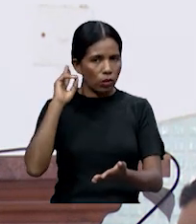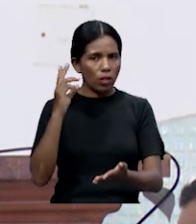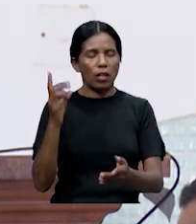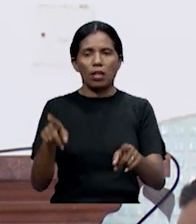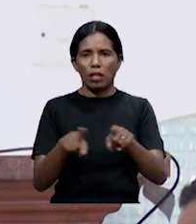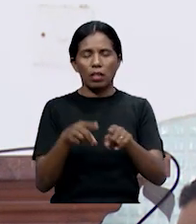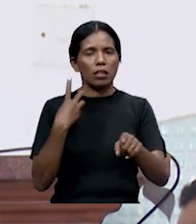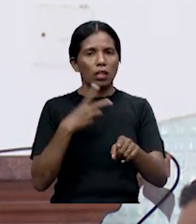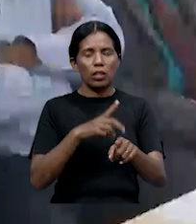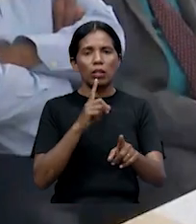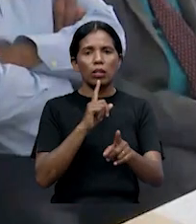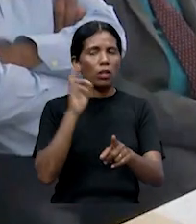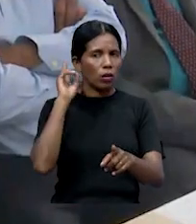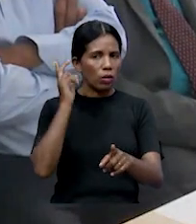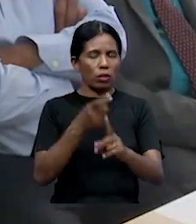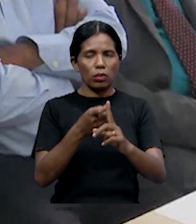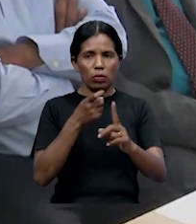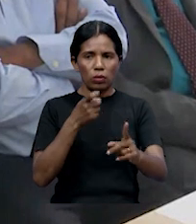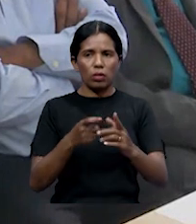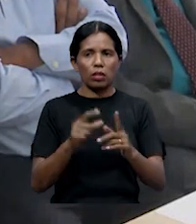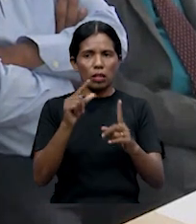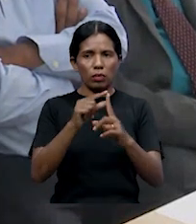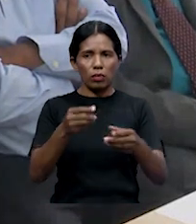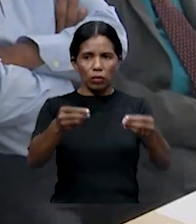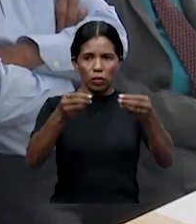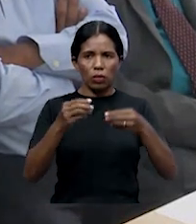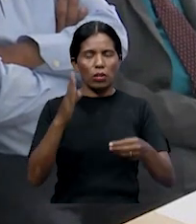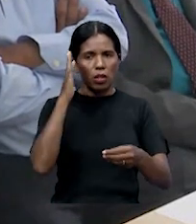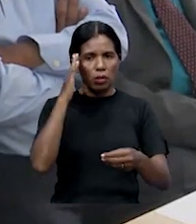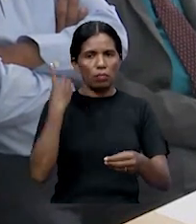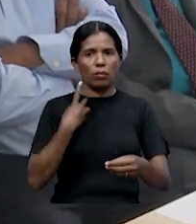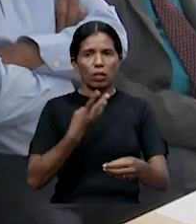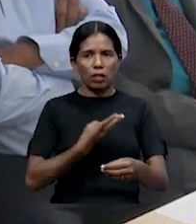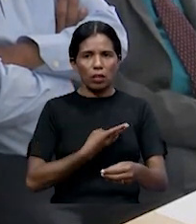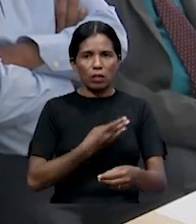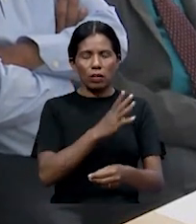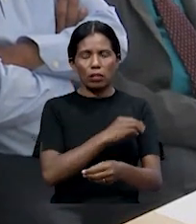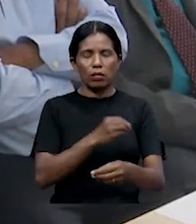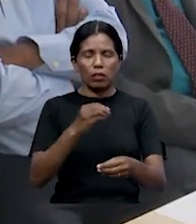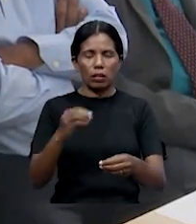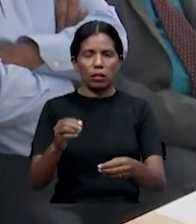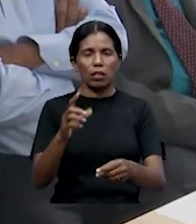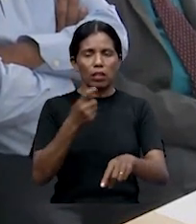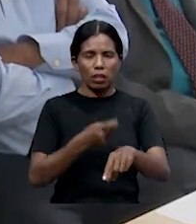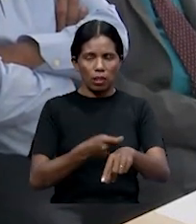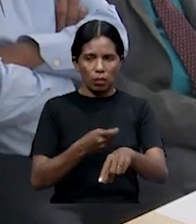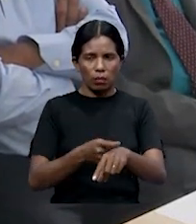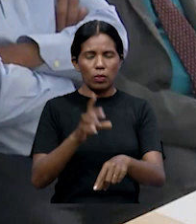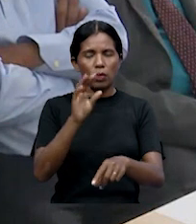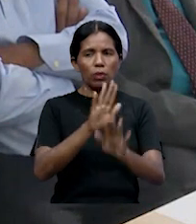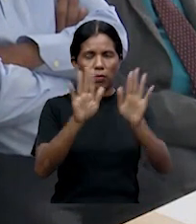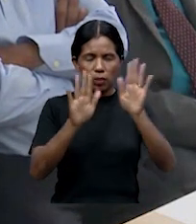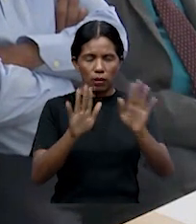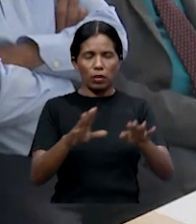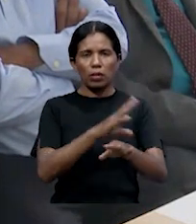Mozona e a introdução. Foi a noite de Maíta, que está aqui o 20º domingo tempo ordinário, né? O